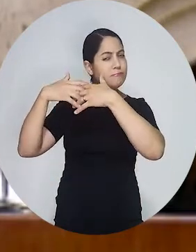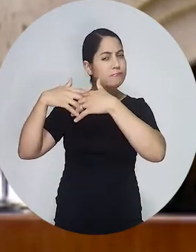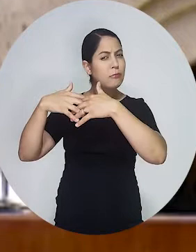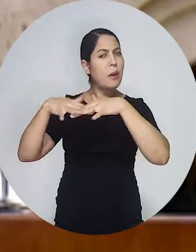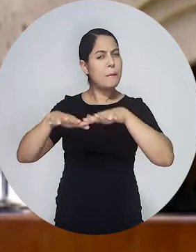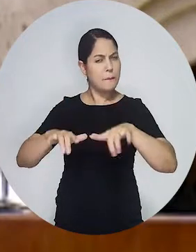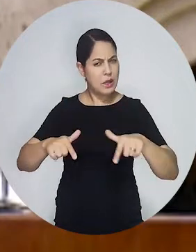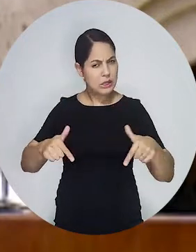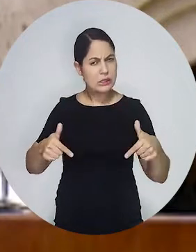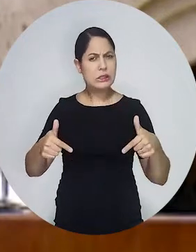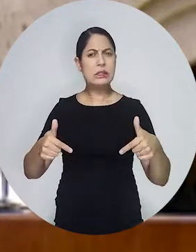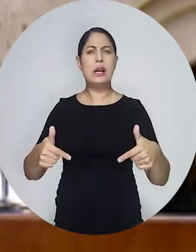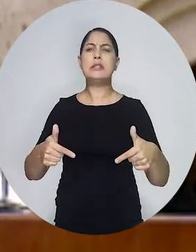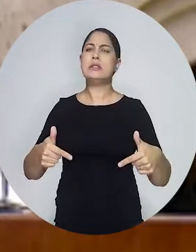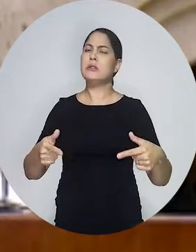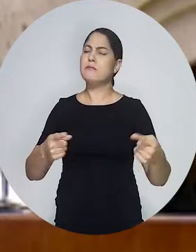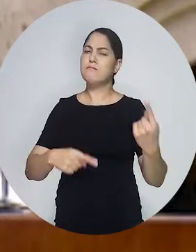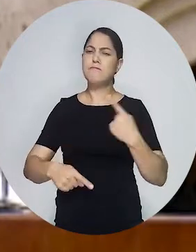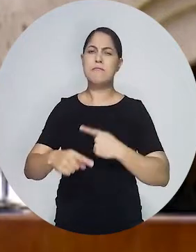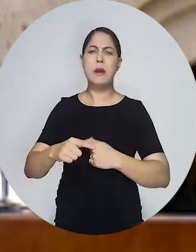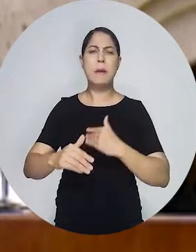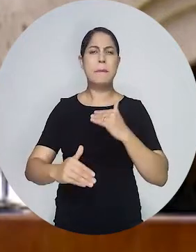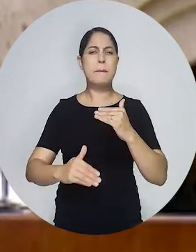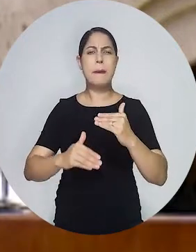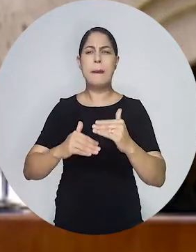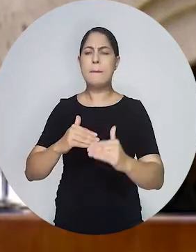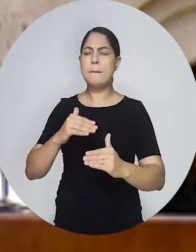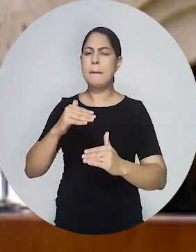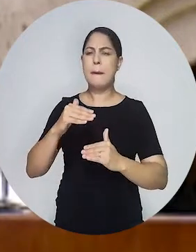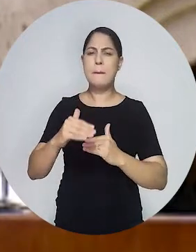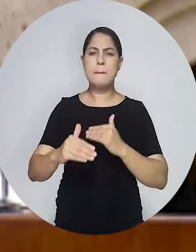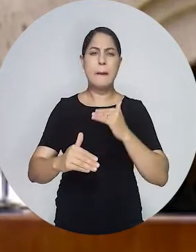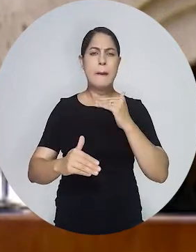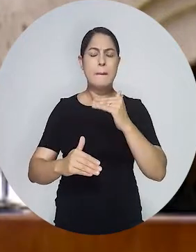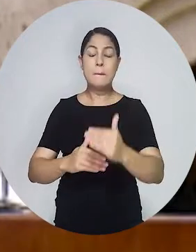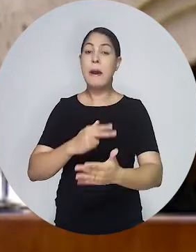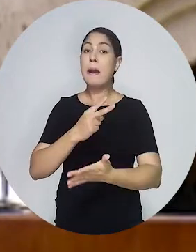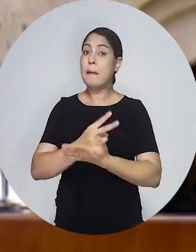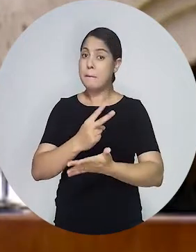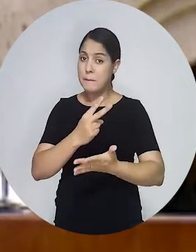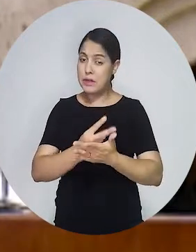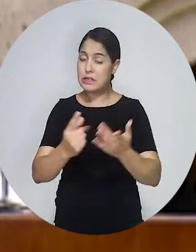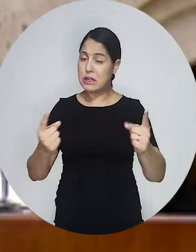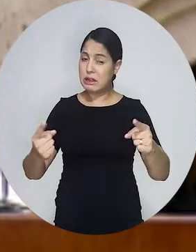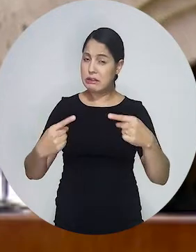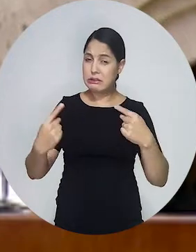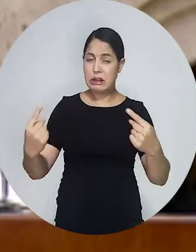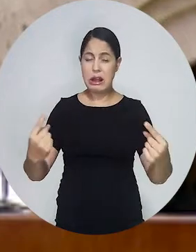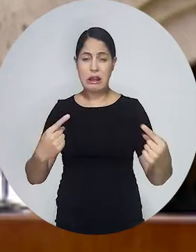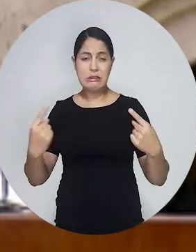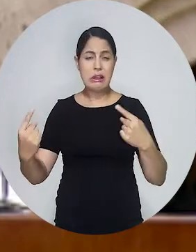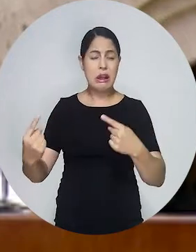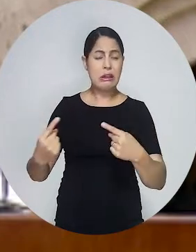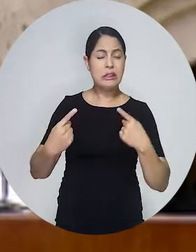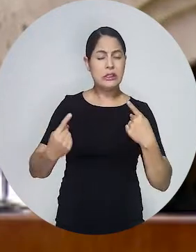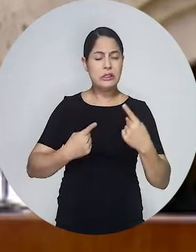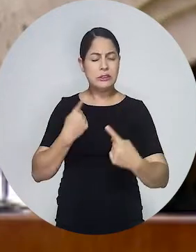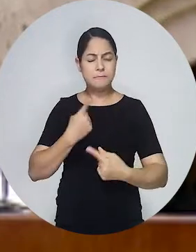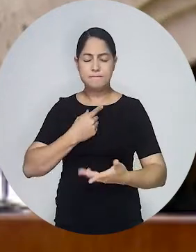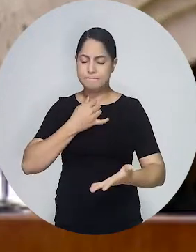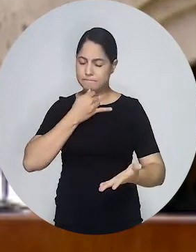reflexão, mas também de reação e de reconstrução, e mesmo em face das provocações